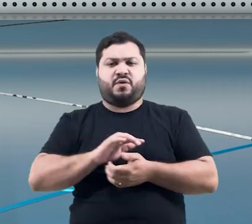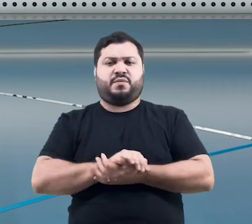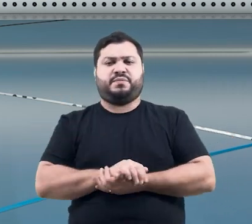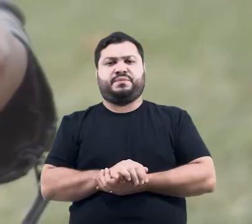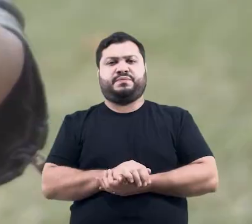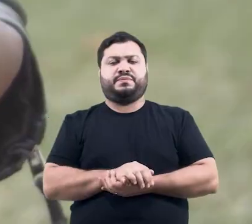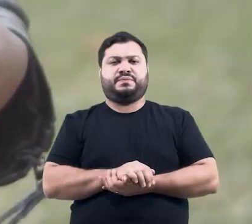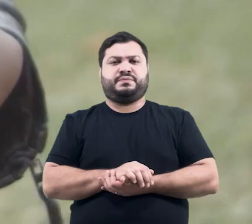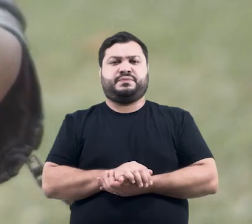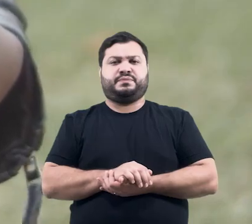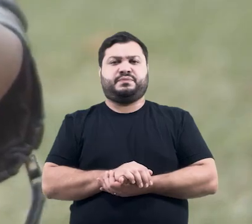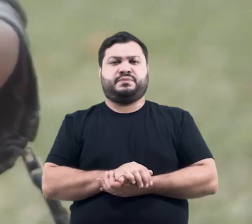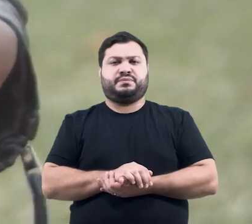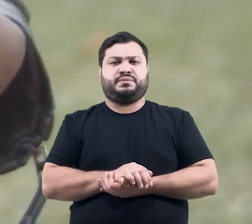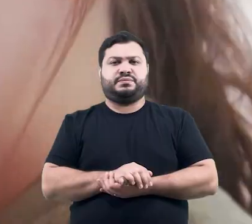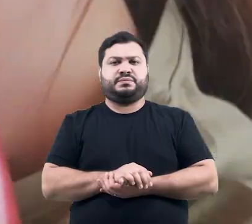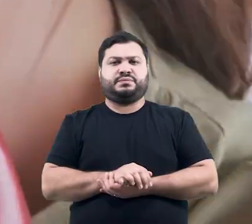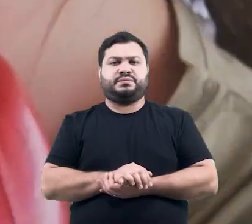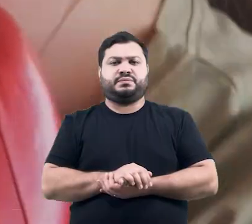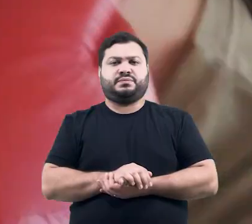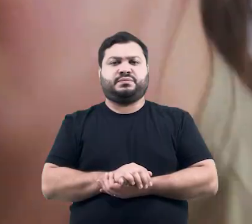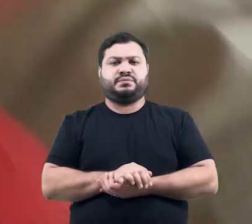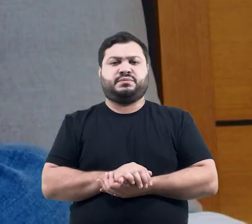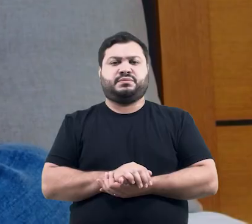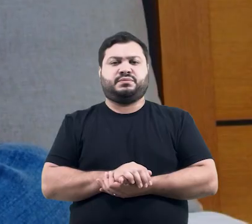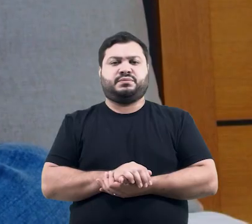Rafael Braga.